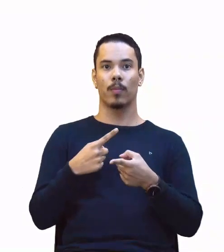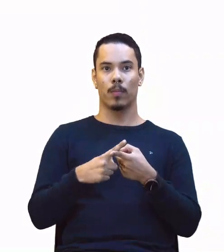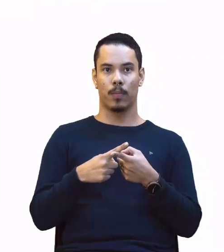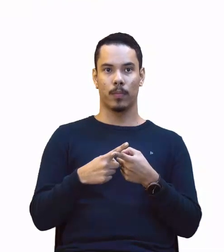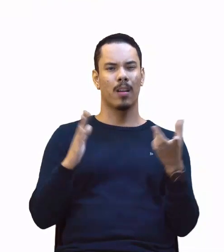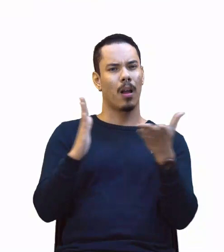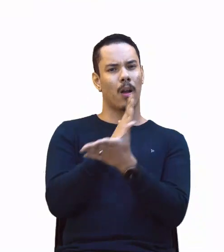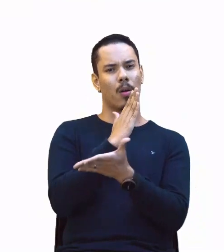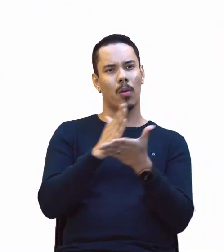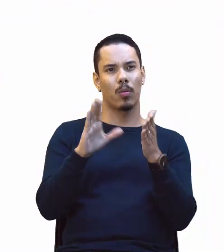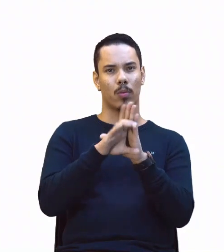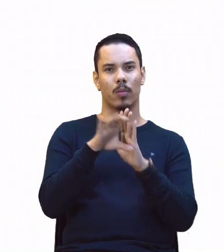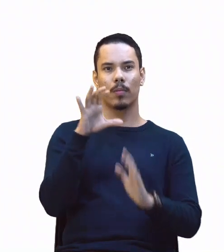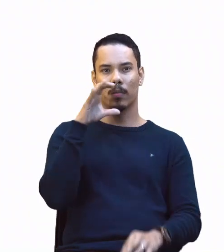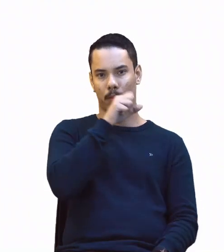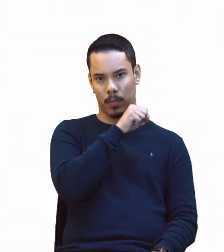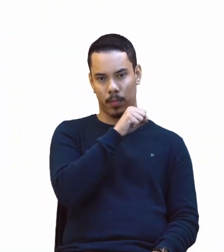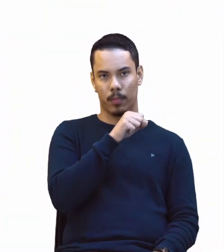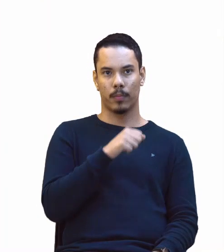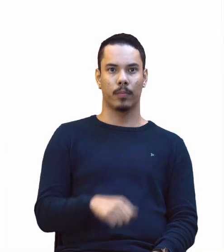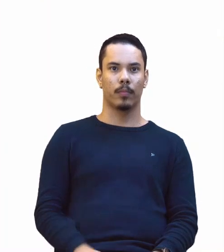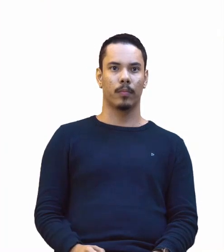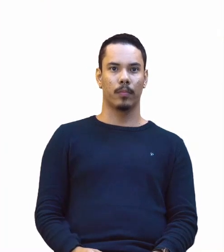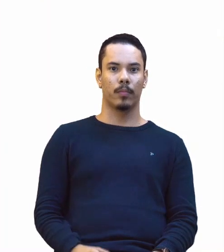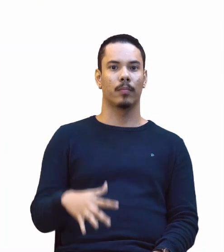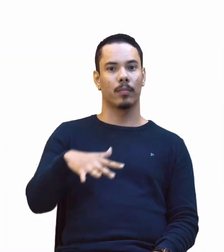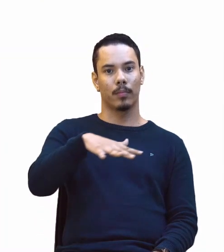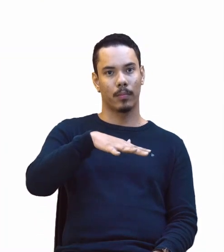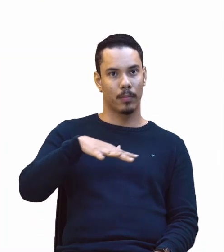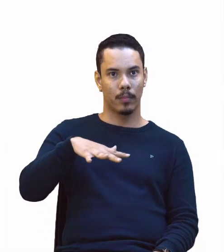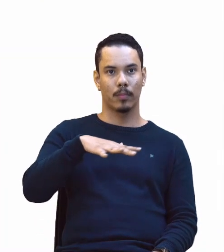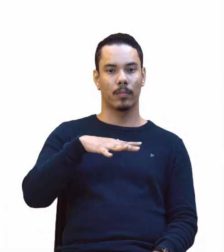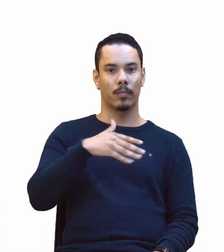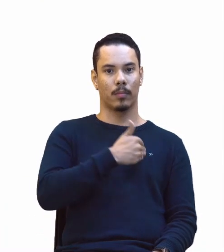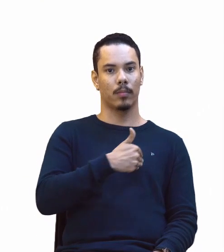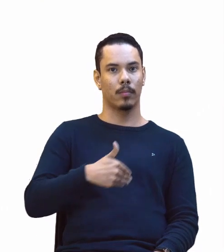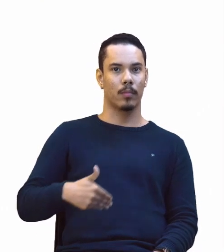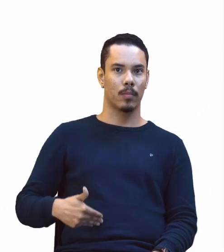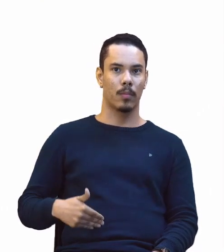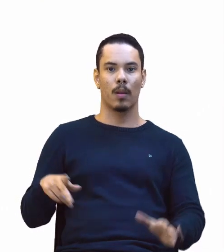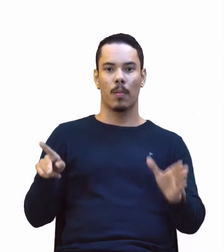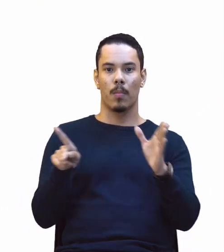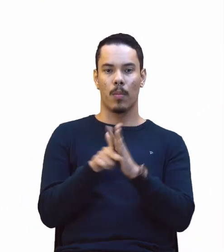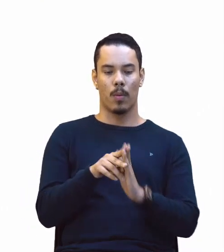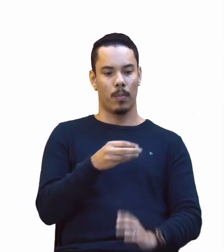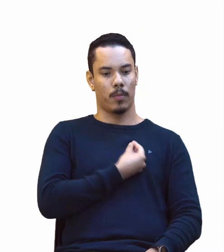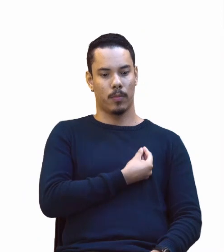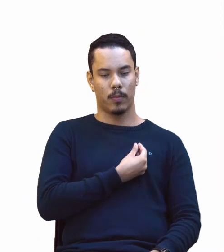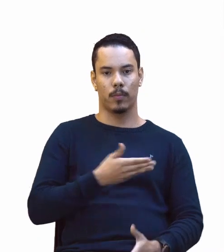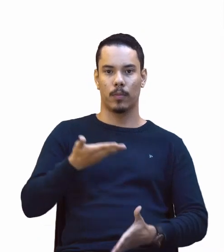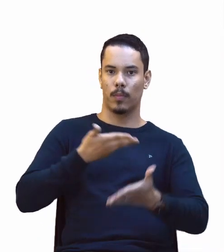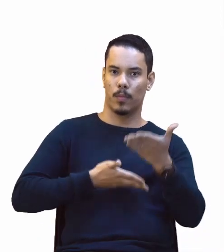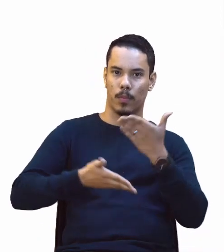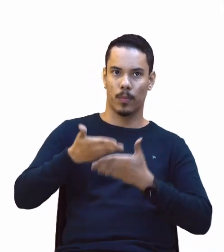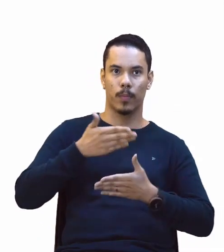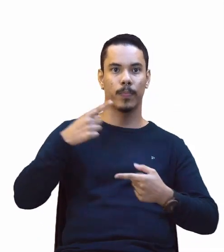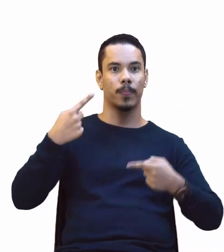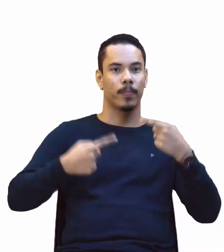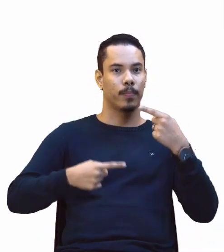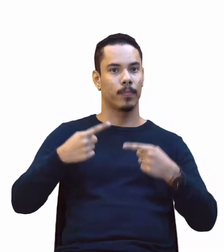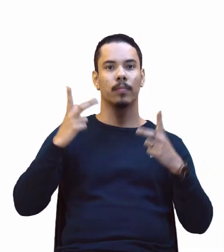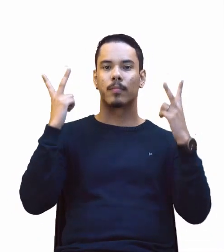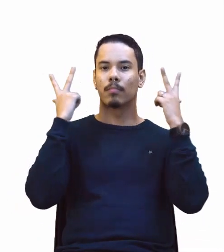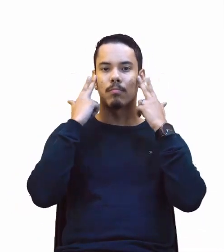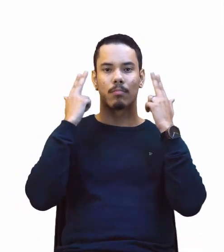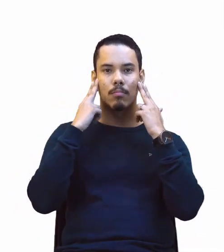conceitos rapidamente. Espaço público se refere à esfera da vida comum política da polis, que normalmente